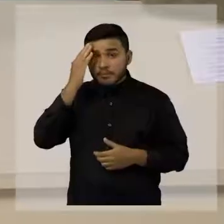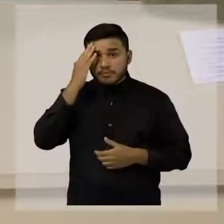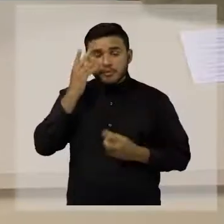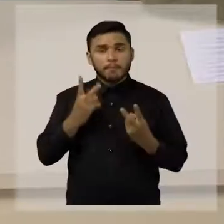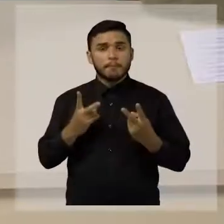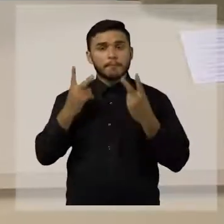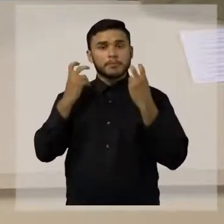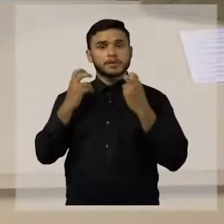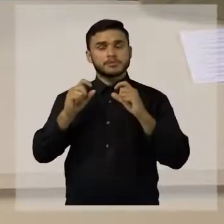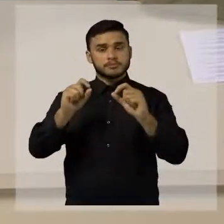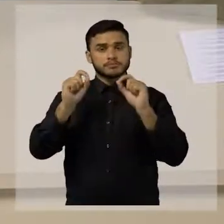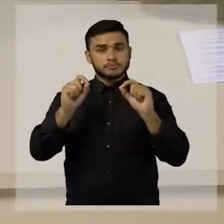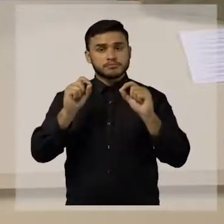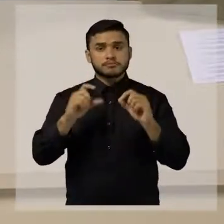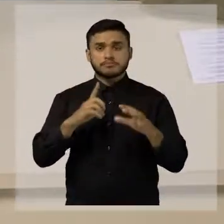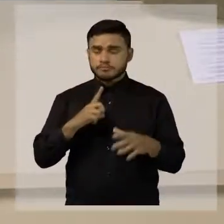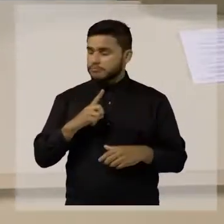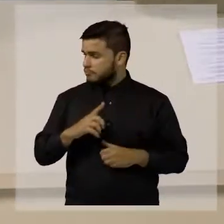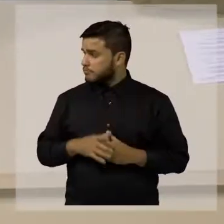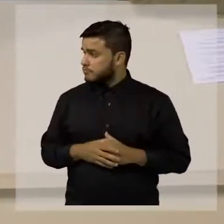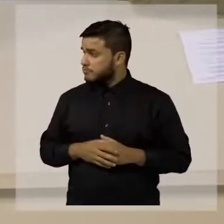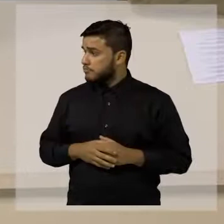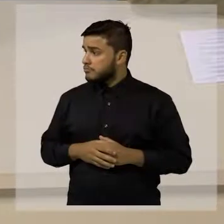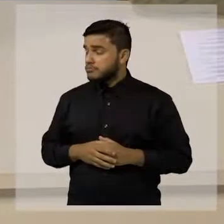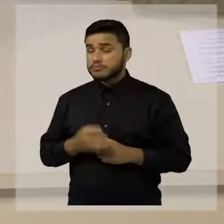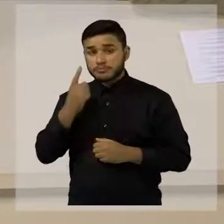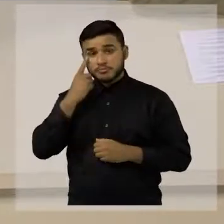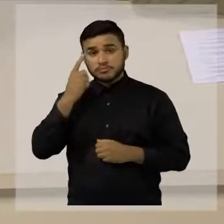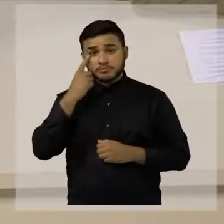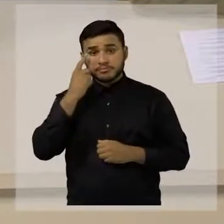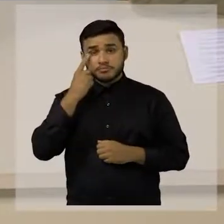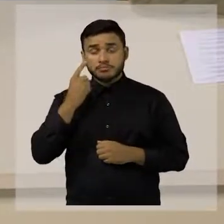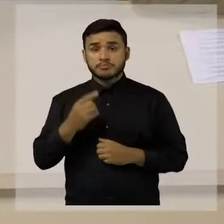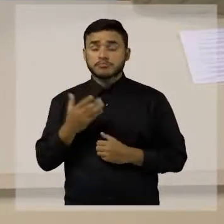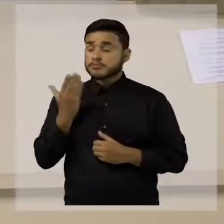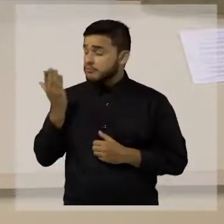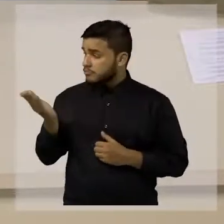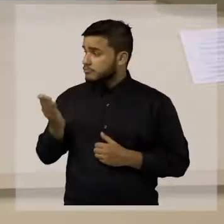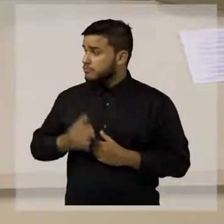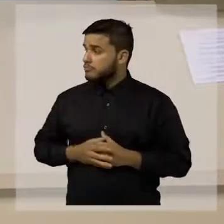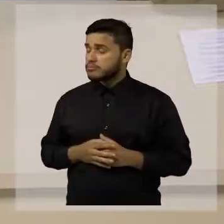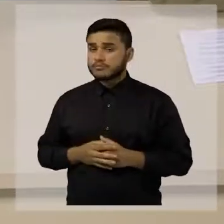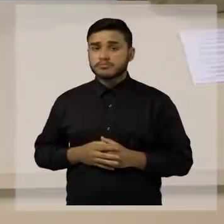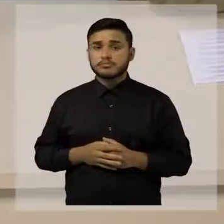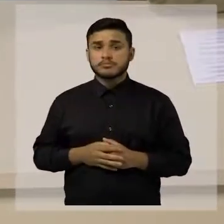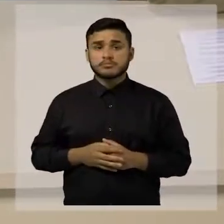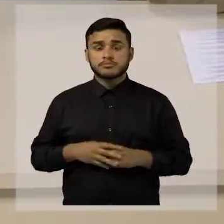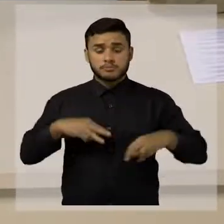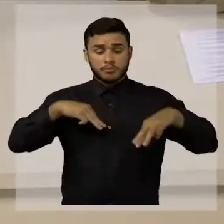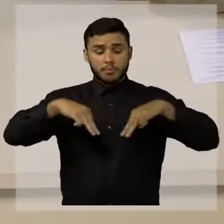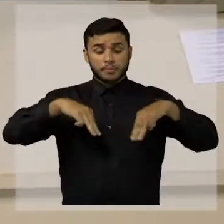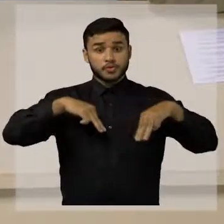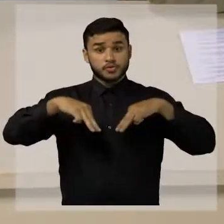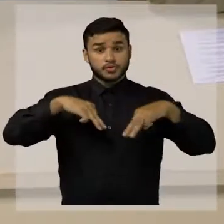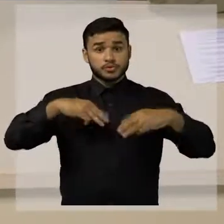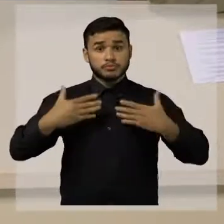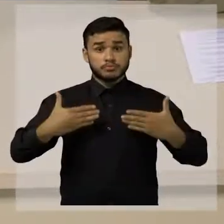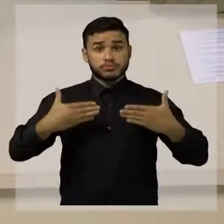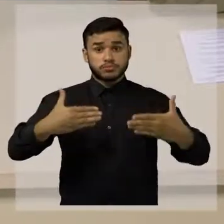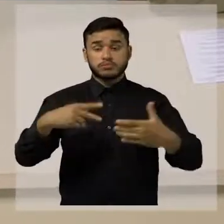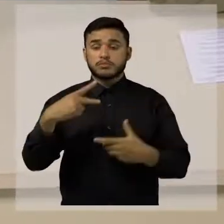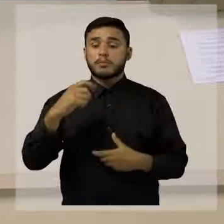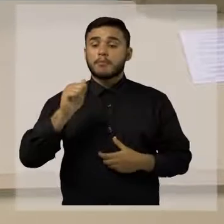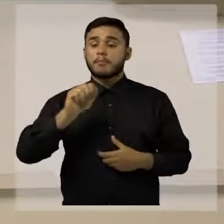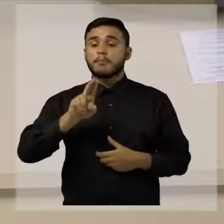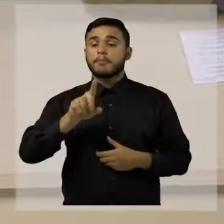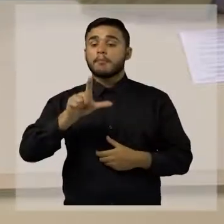notório. Isso já está notório. Tanto que, quando o ministro Paulo